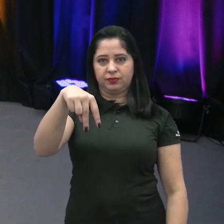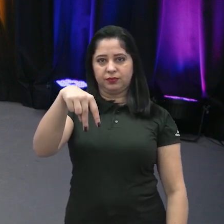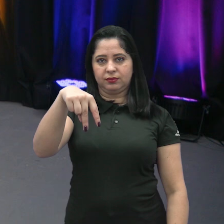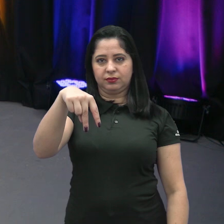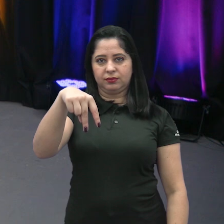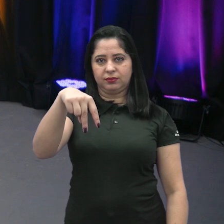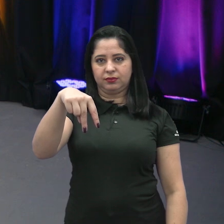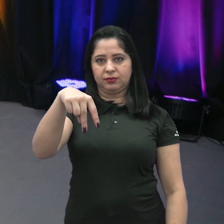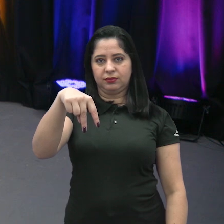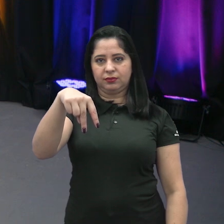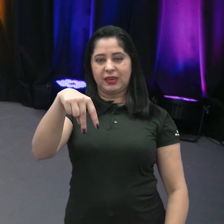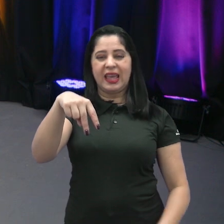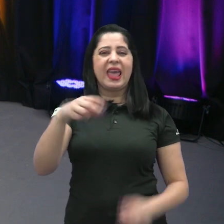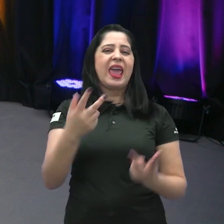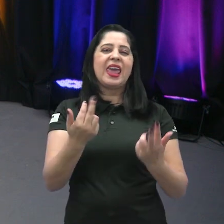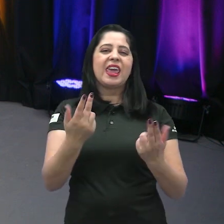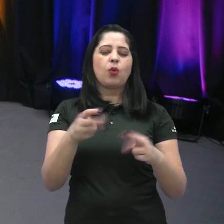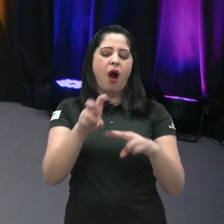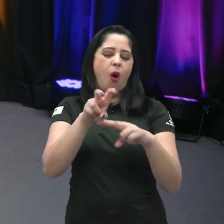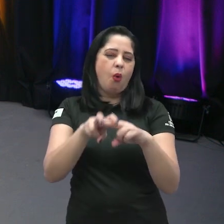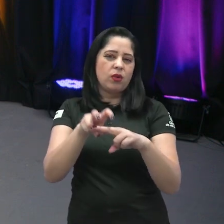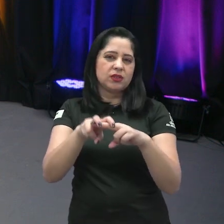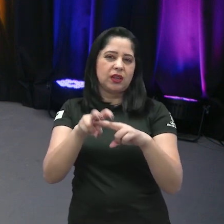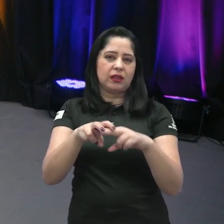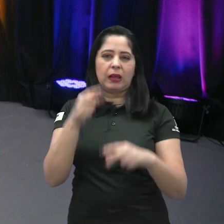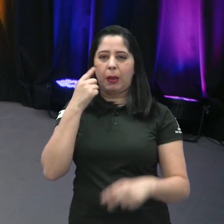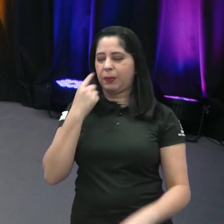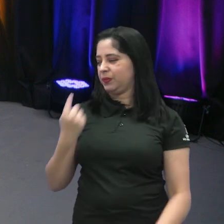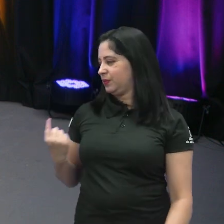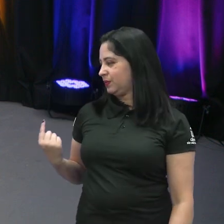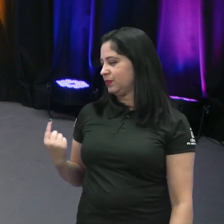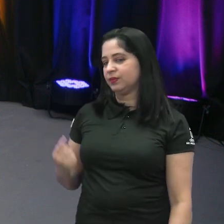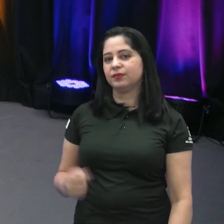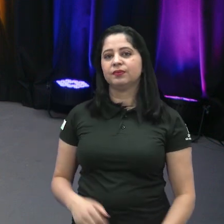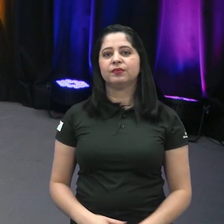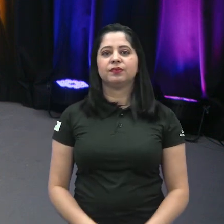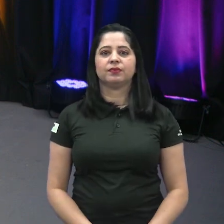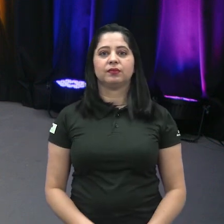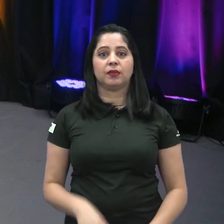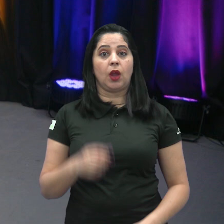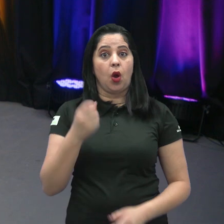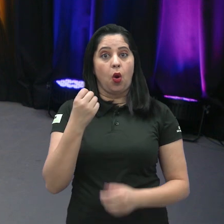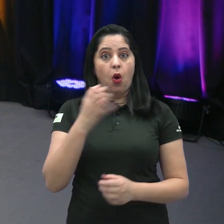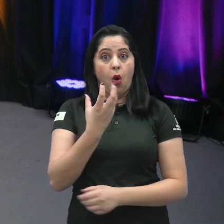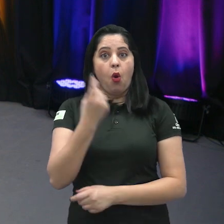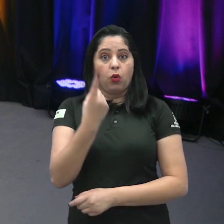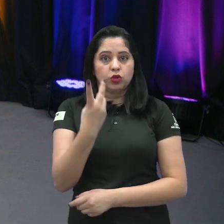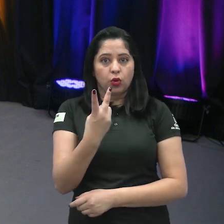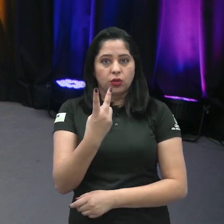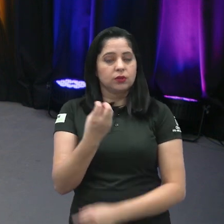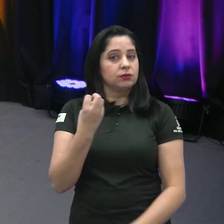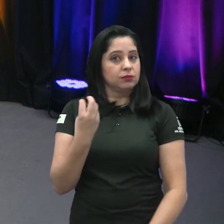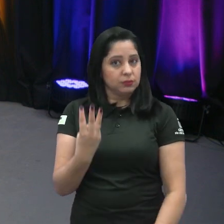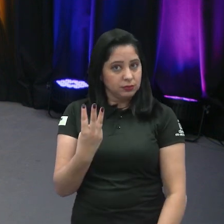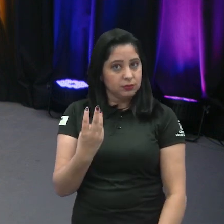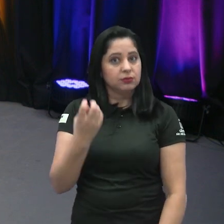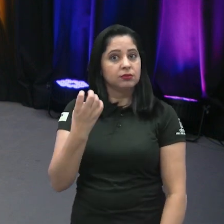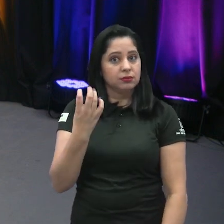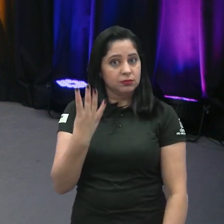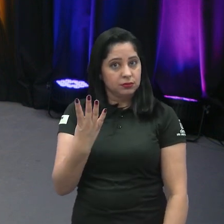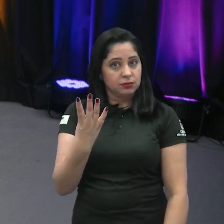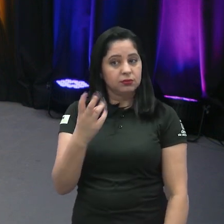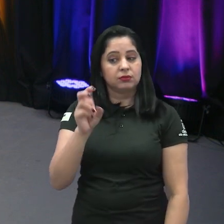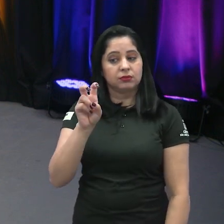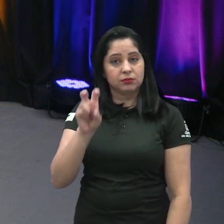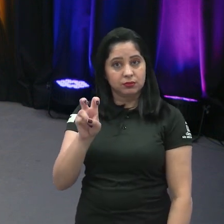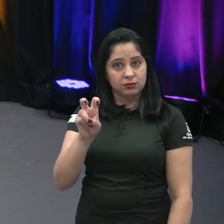vamos simular sentar num banco, tá? É o agachamento. Segurou, conta até 10. 1,